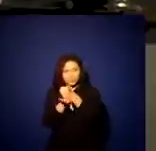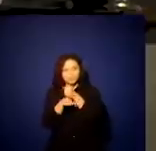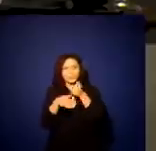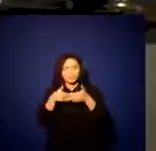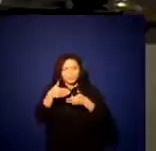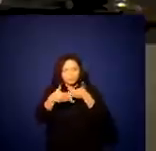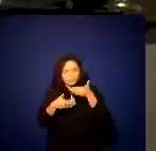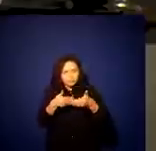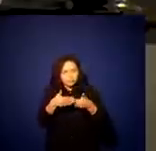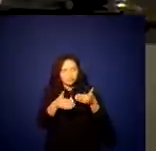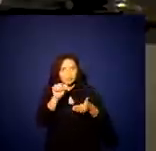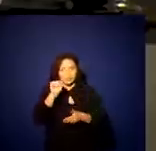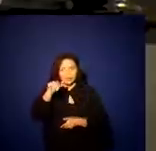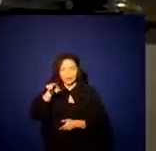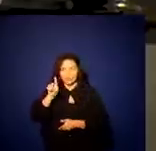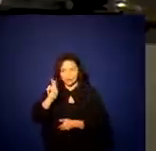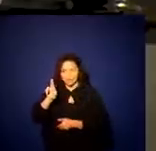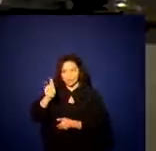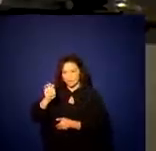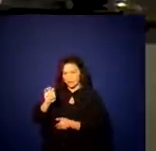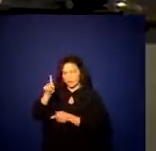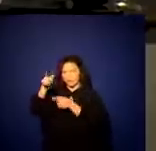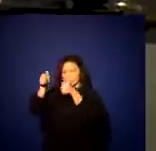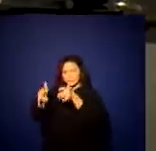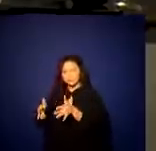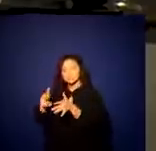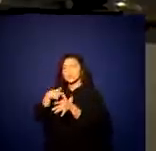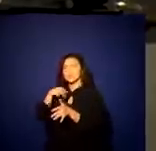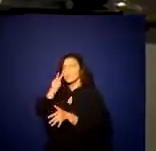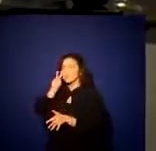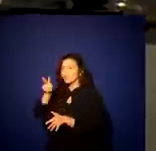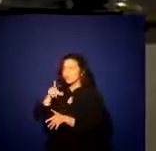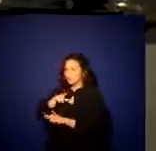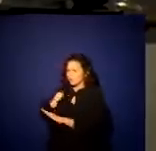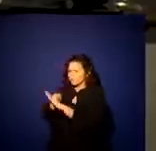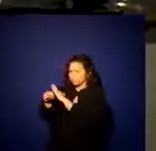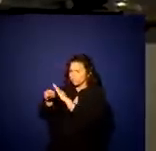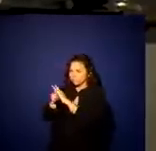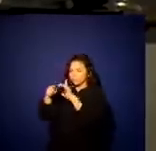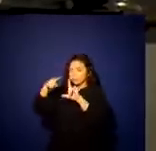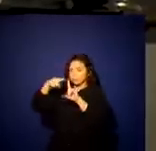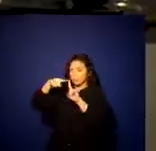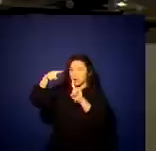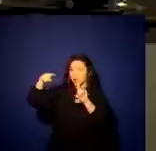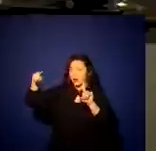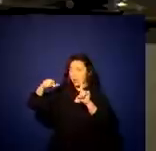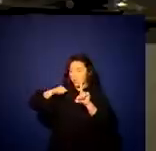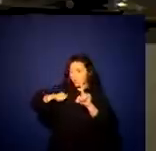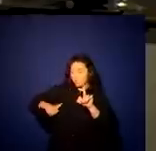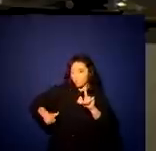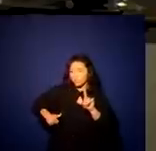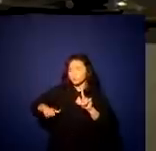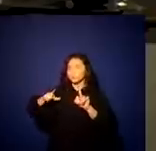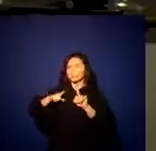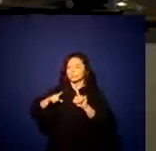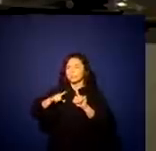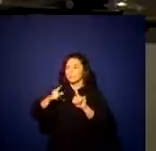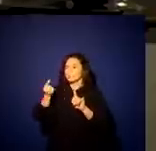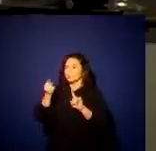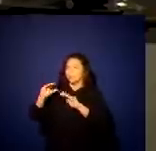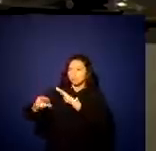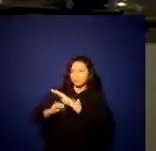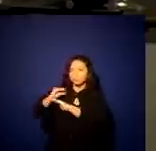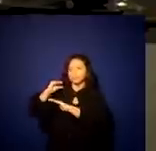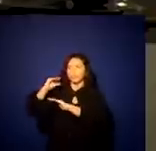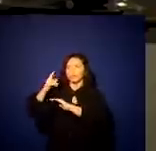é o que a gente tem visto agora quando a gente olha pros fundos de ações locais é uma saída muito grande de recurso né a gente já viu isso no ano passado se